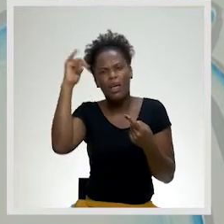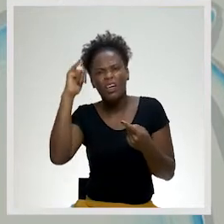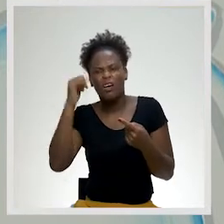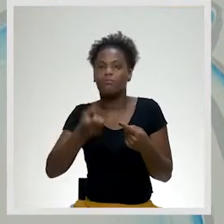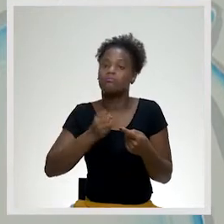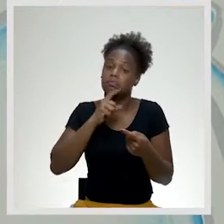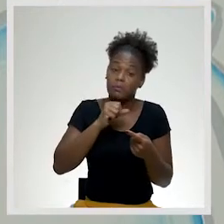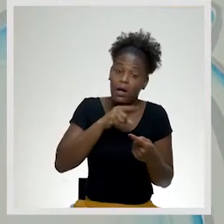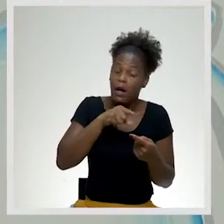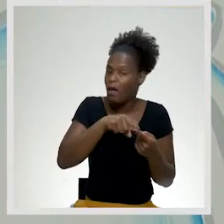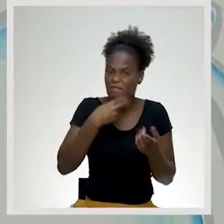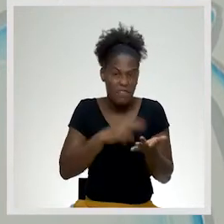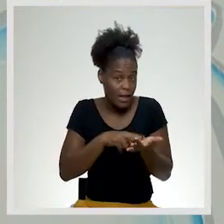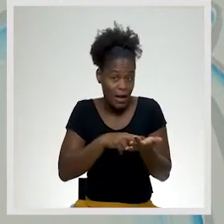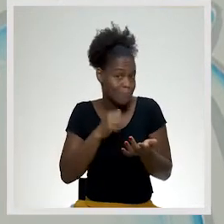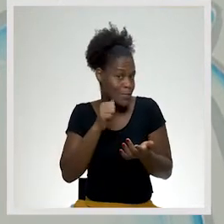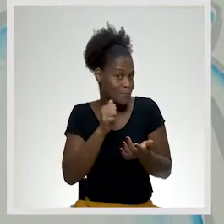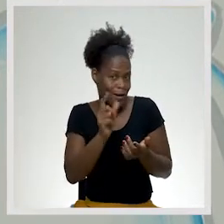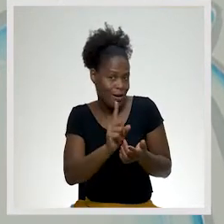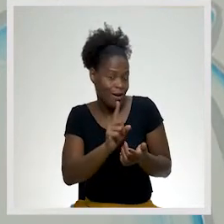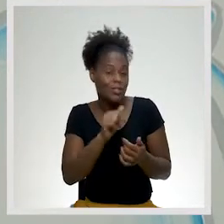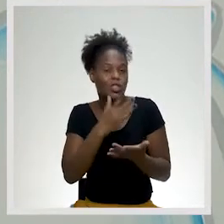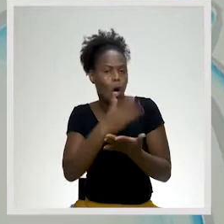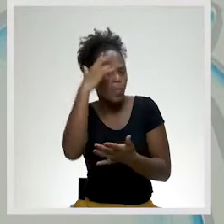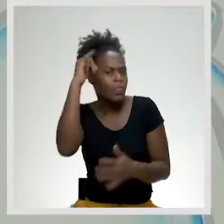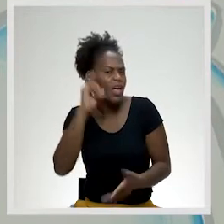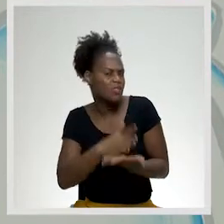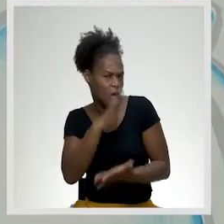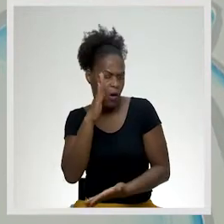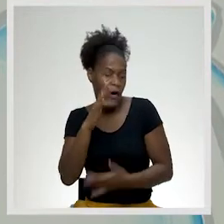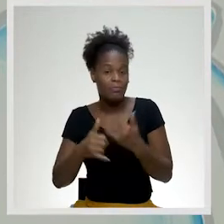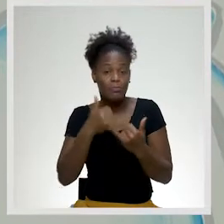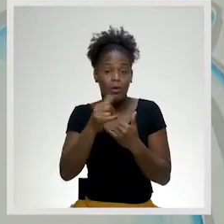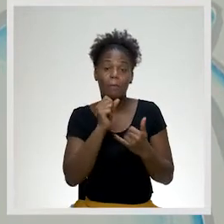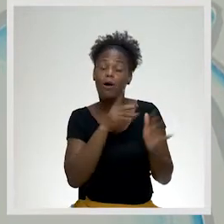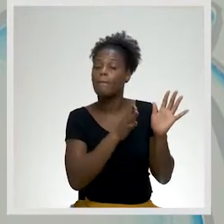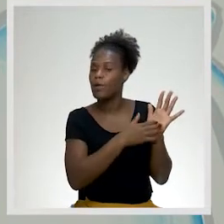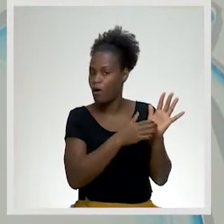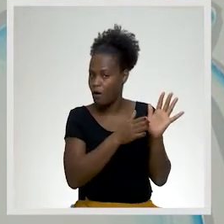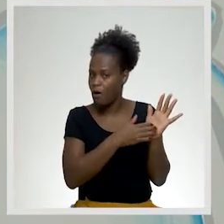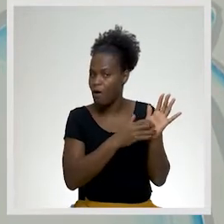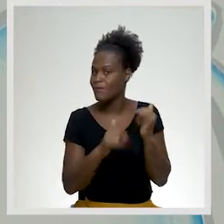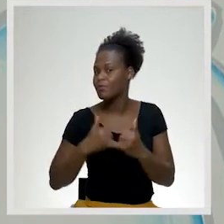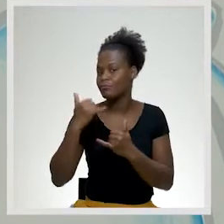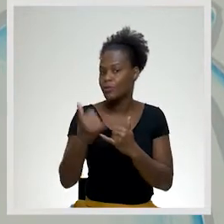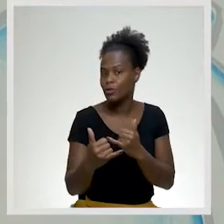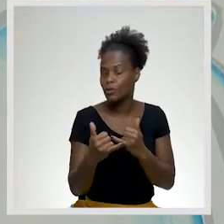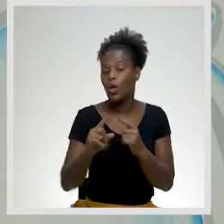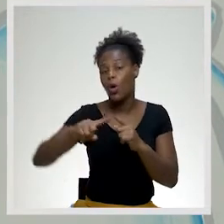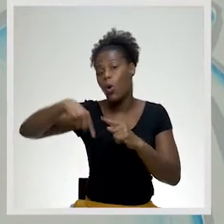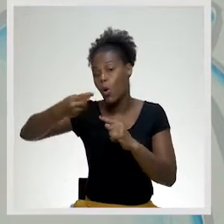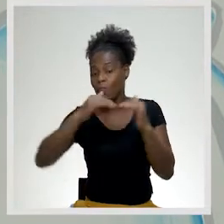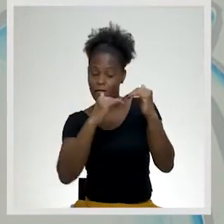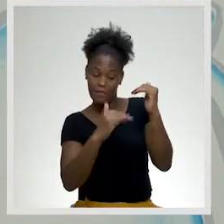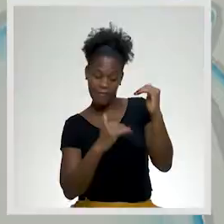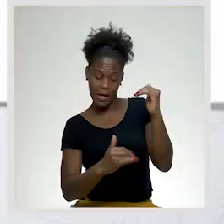essas hipóteses não são verdades, são apenas suposições, poderão ser comprovadas através de uma outra fase que